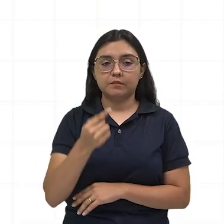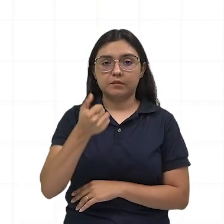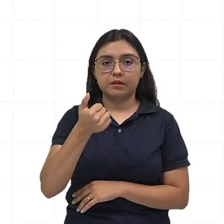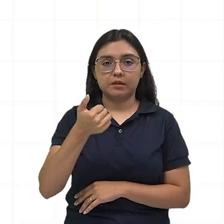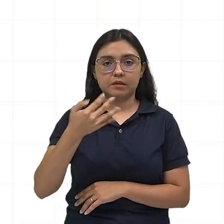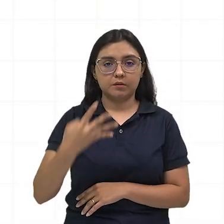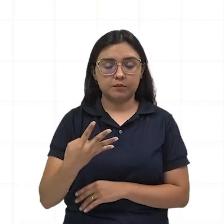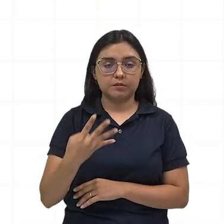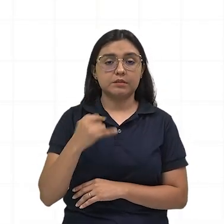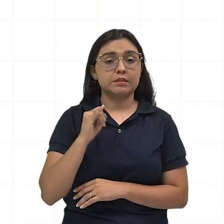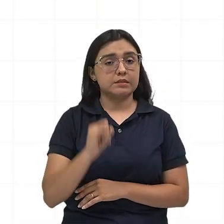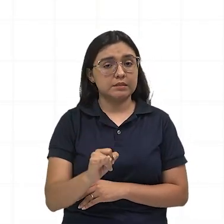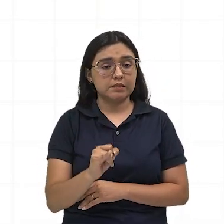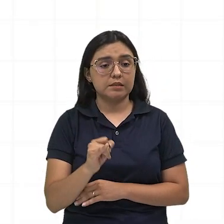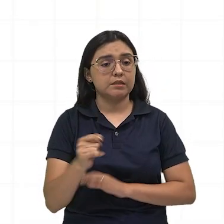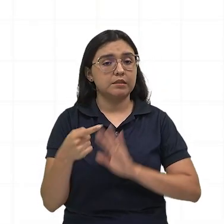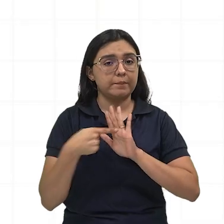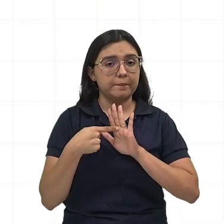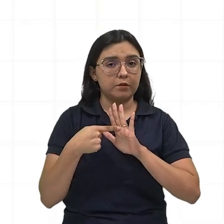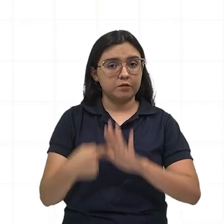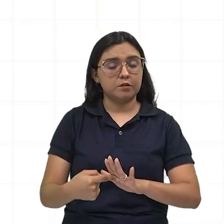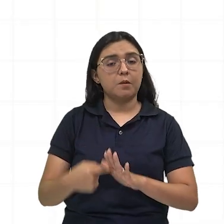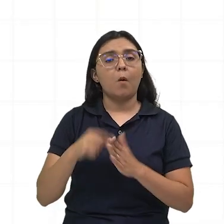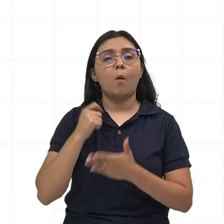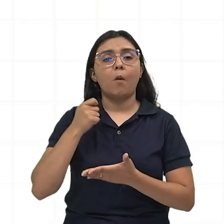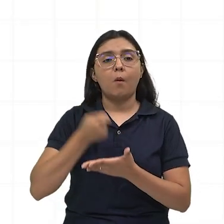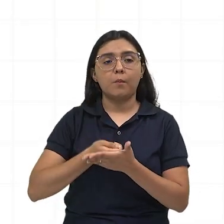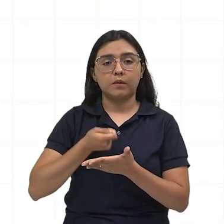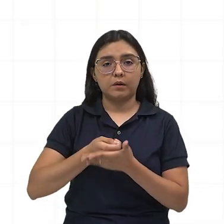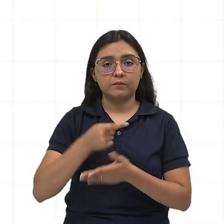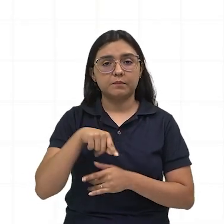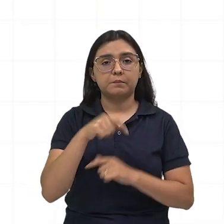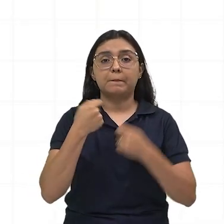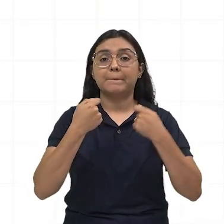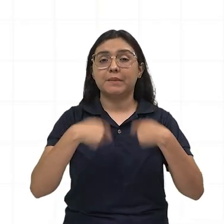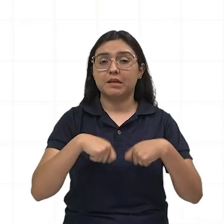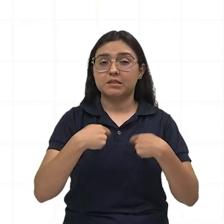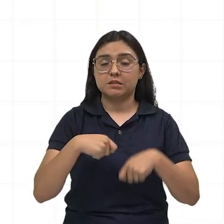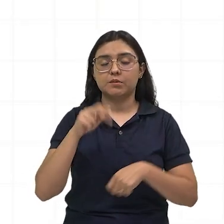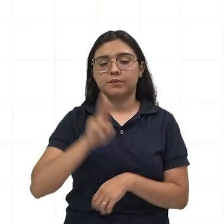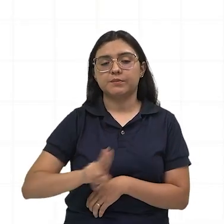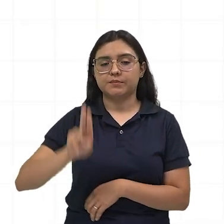Então, quando o problema diz isso, obrigatoriamente nós temos que